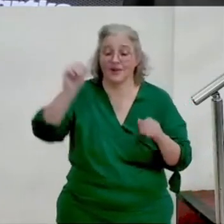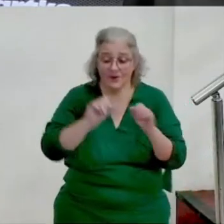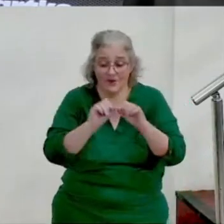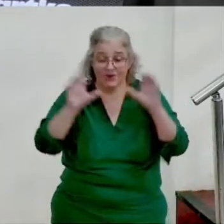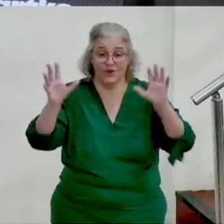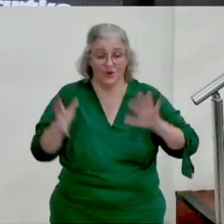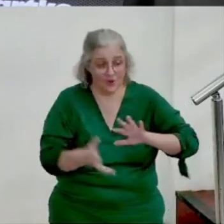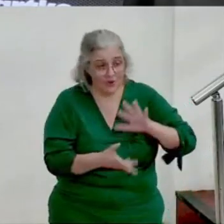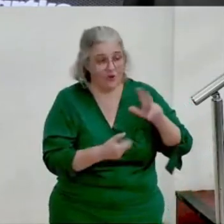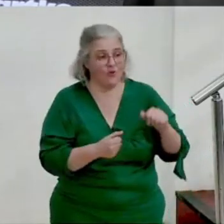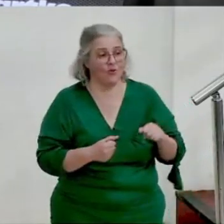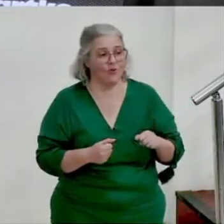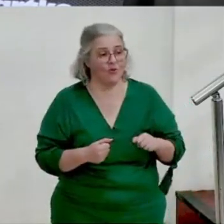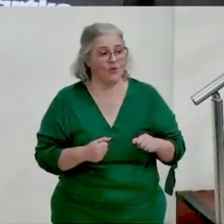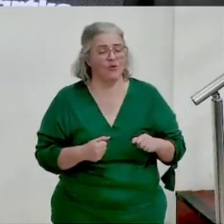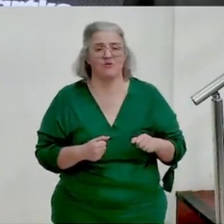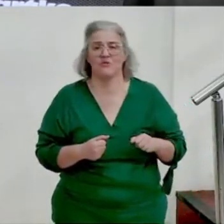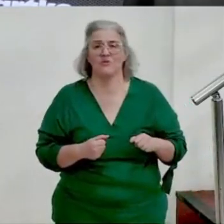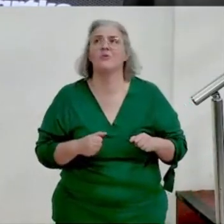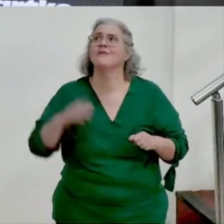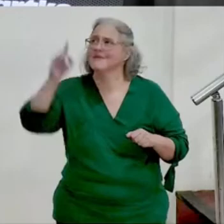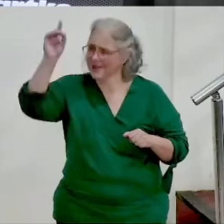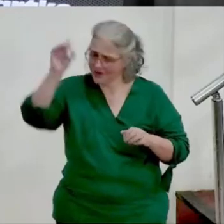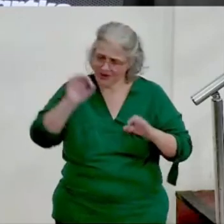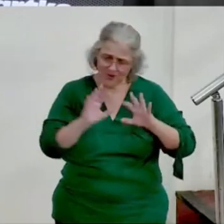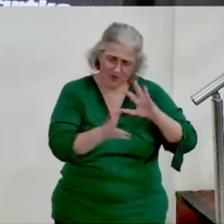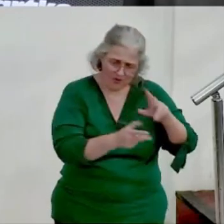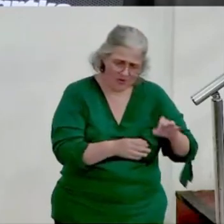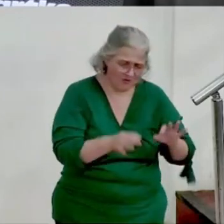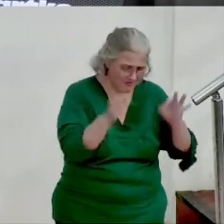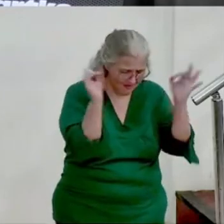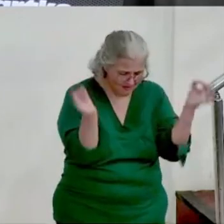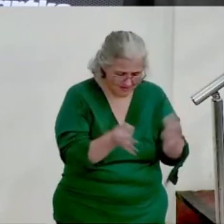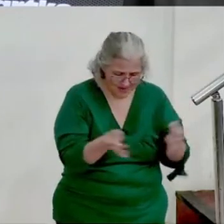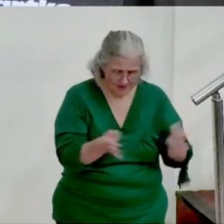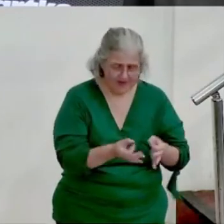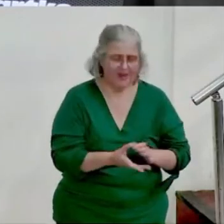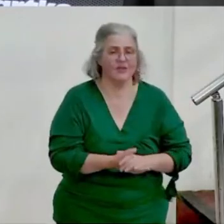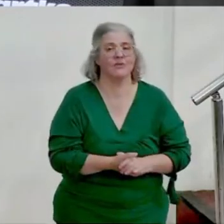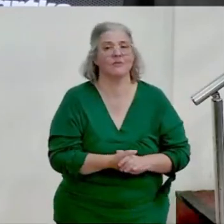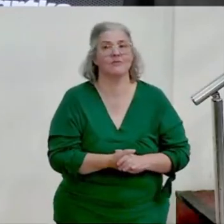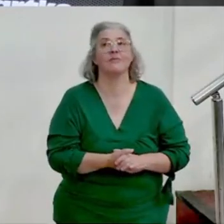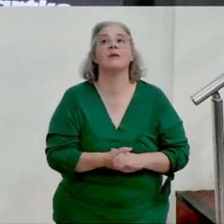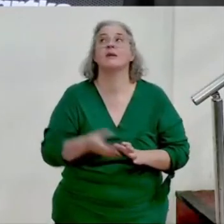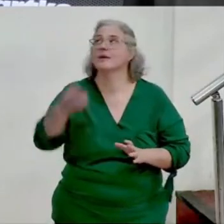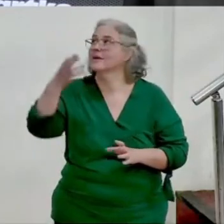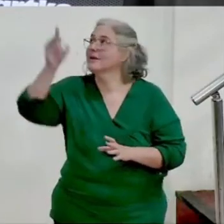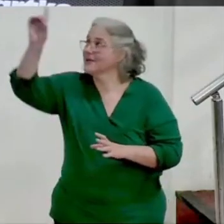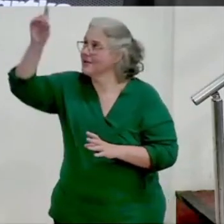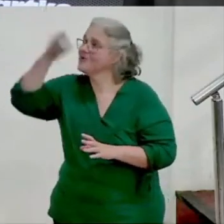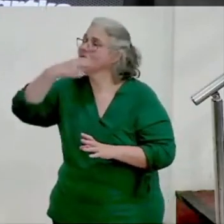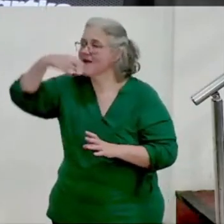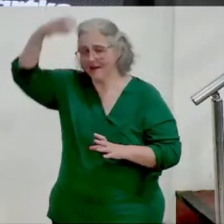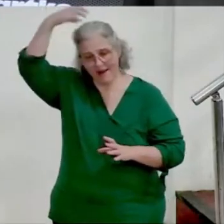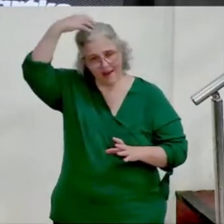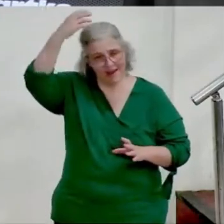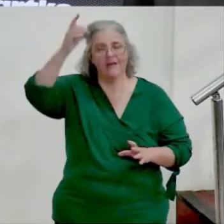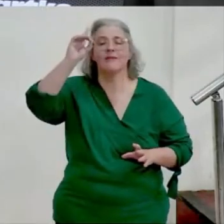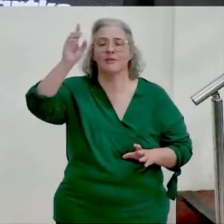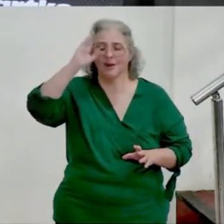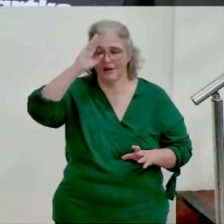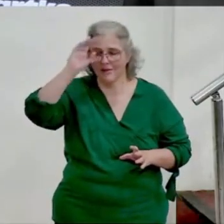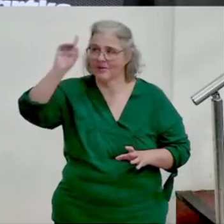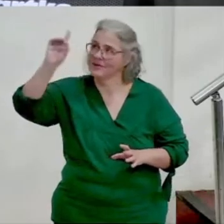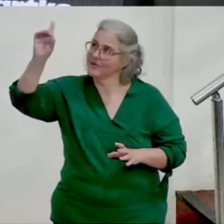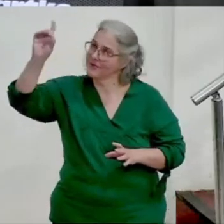reino perfeito em sua criação, do qual ele mesmo é o rei. Sabemos que ele criou seres humanos à